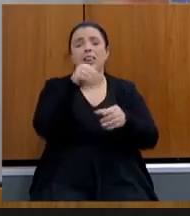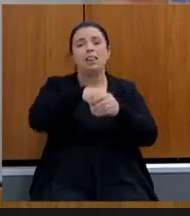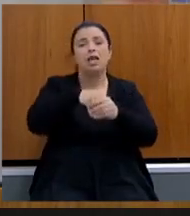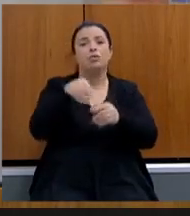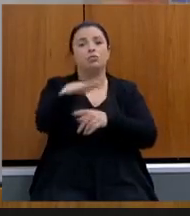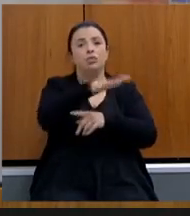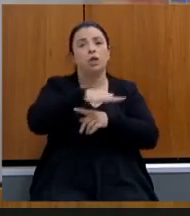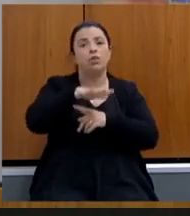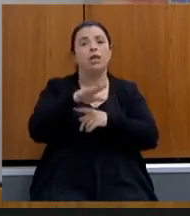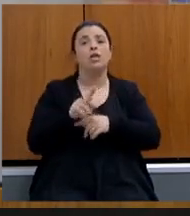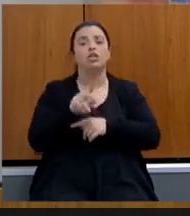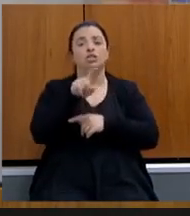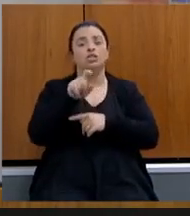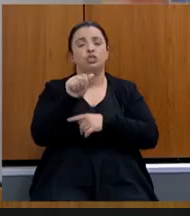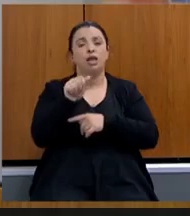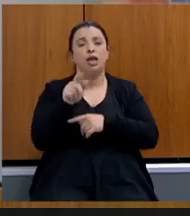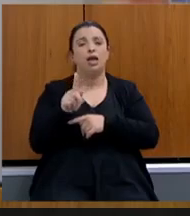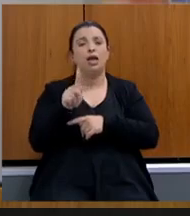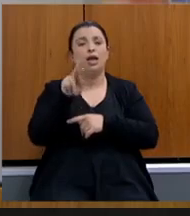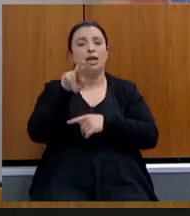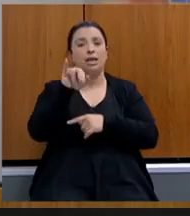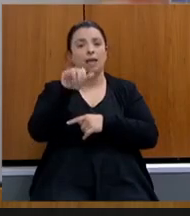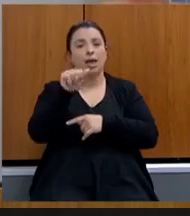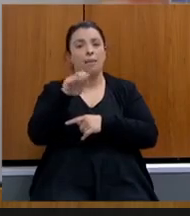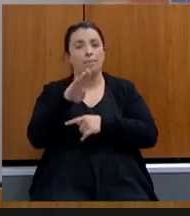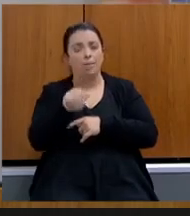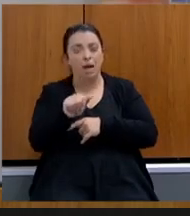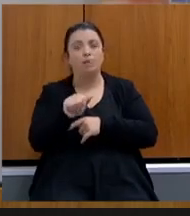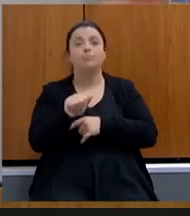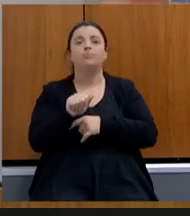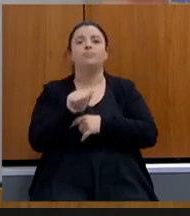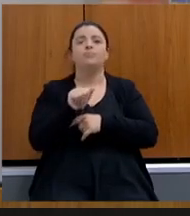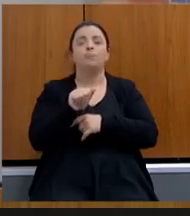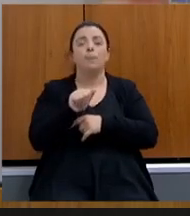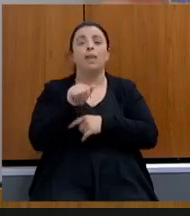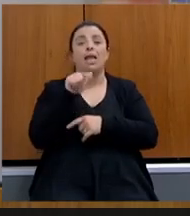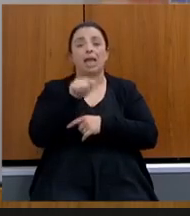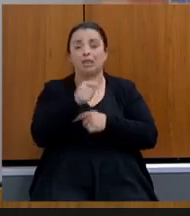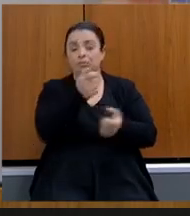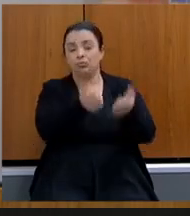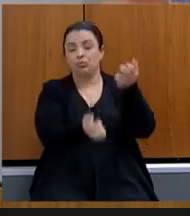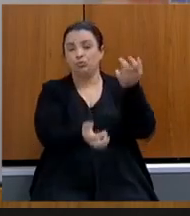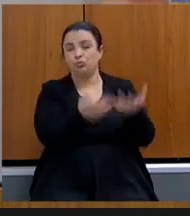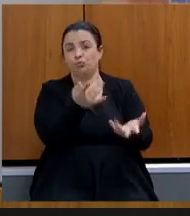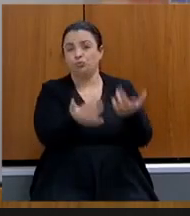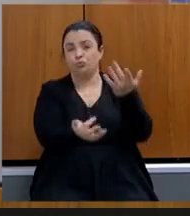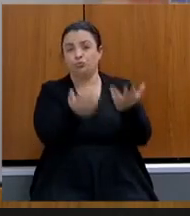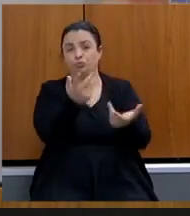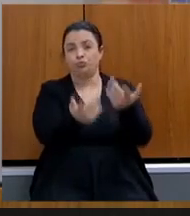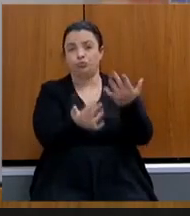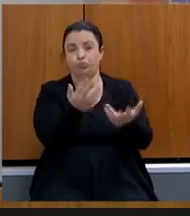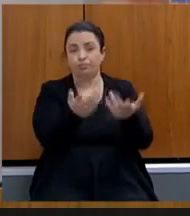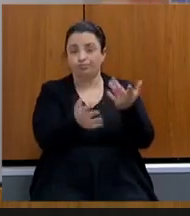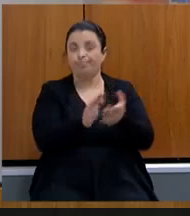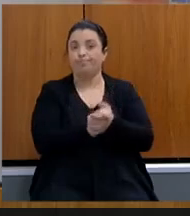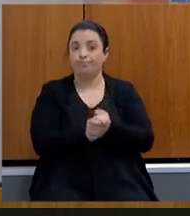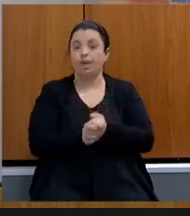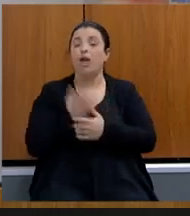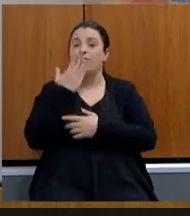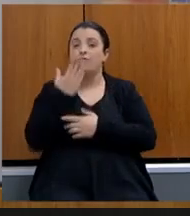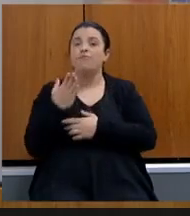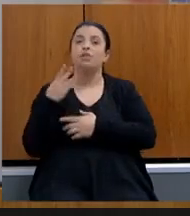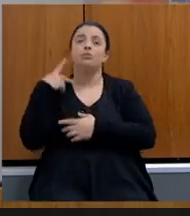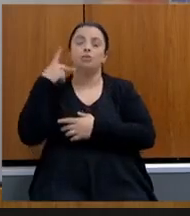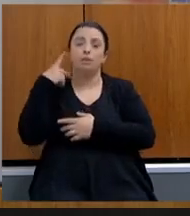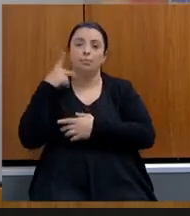tradicional xakriabá sediada na mesma Aldeia em São João das Missões foram incendiados frente parlamentar em defesa